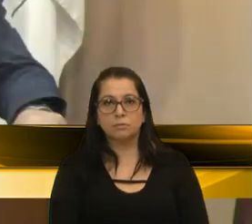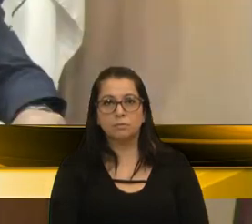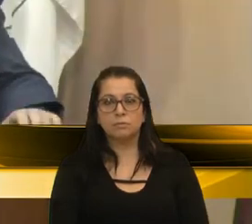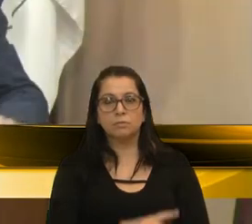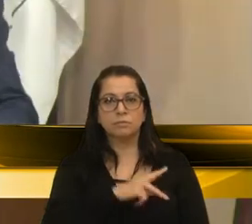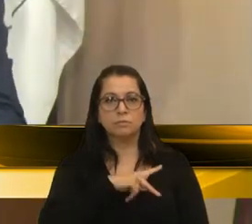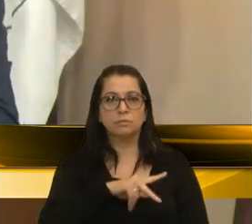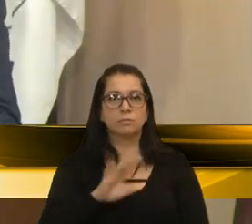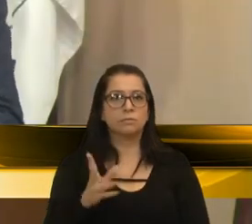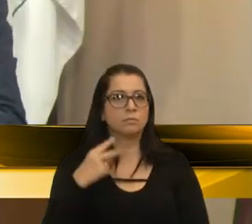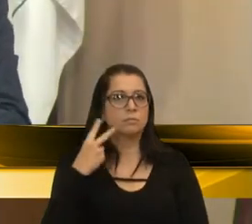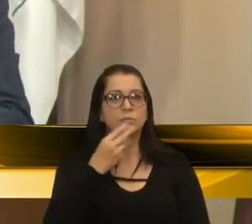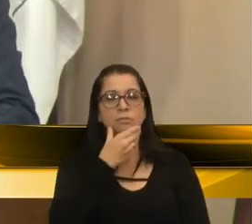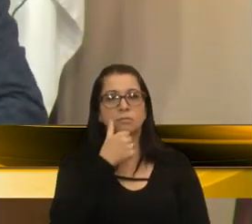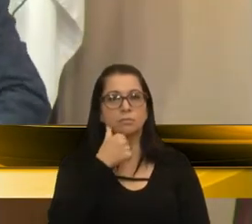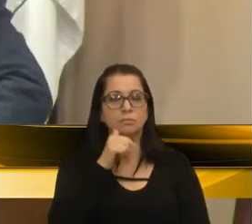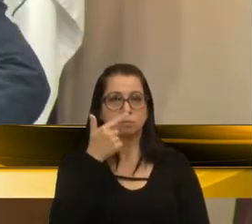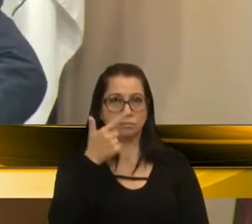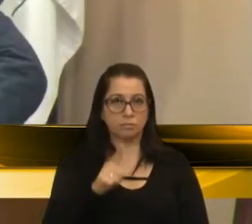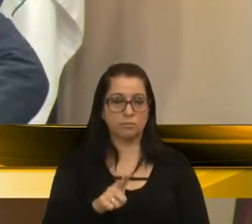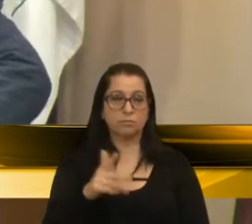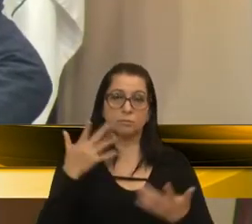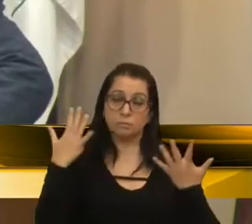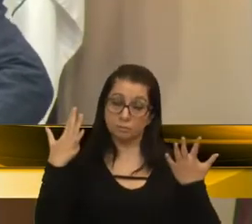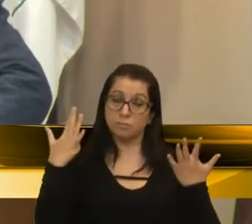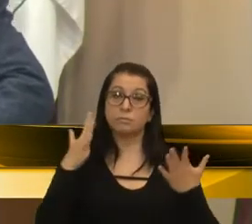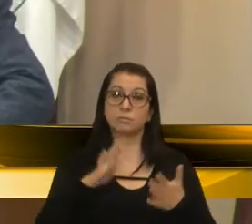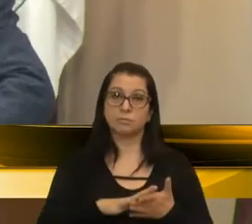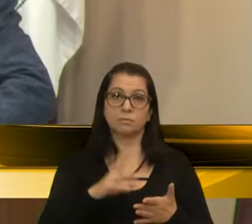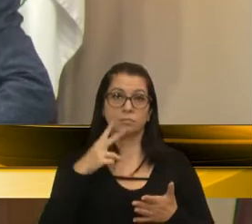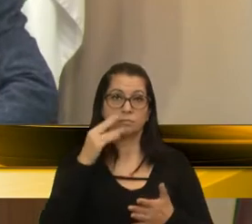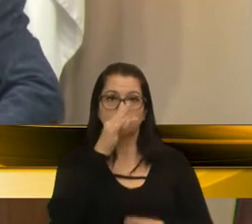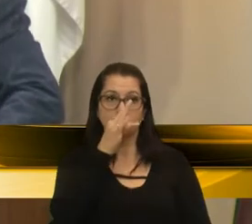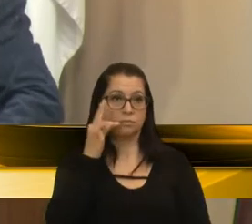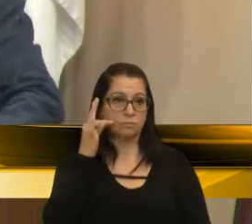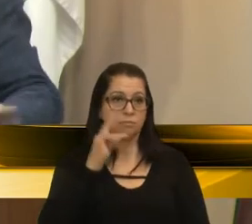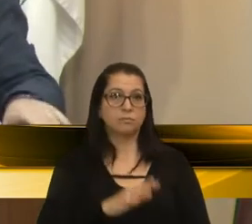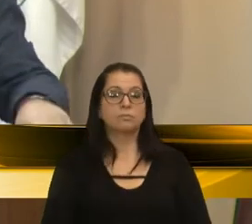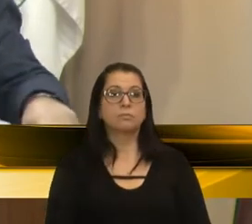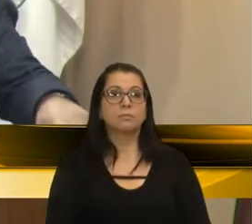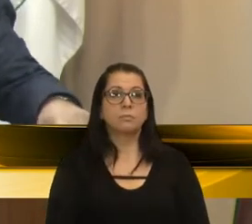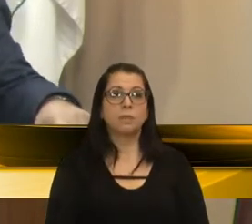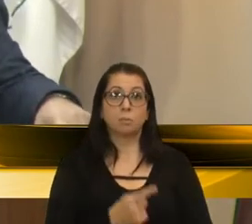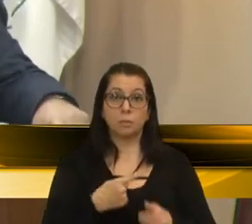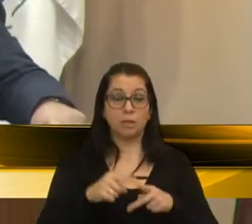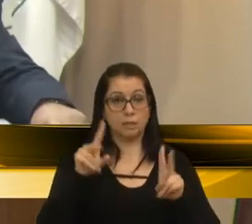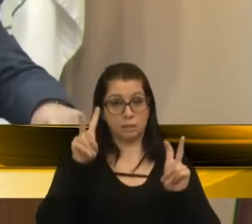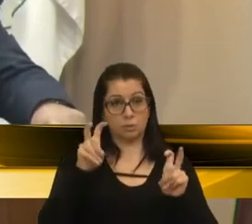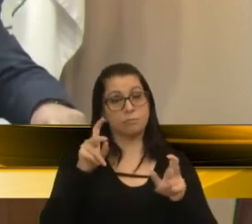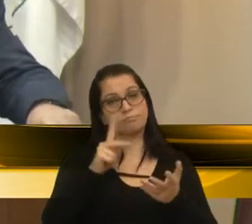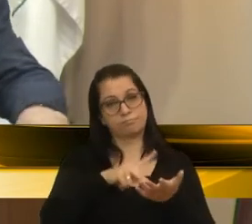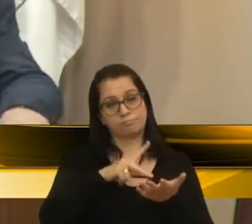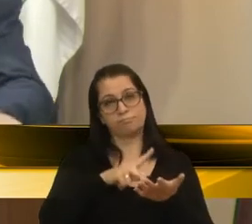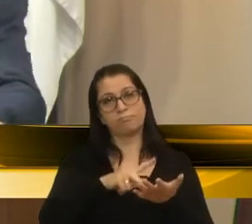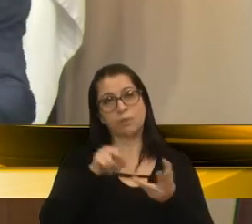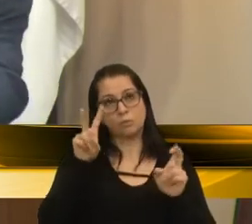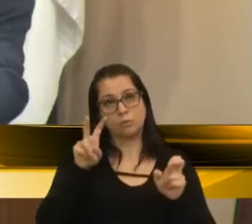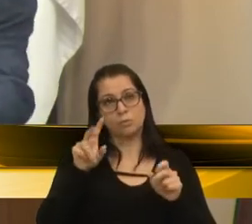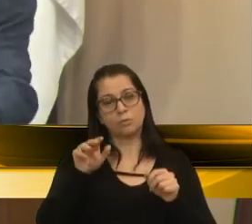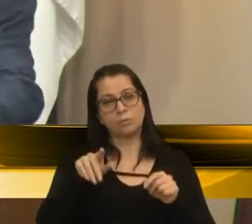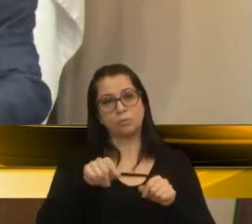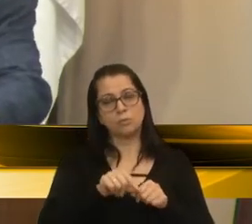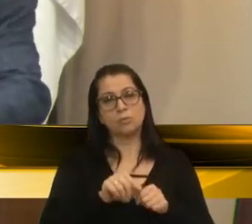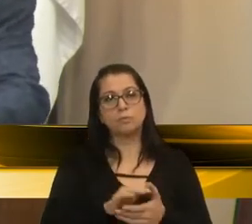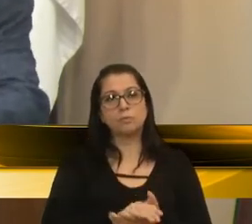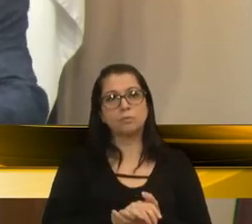Senhor presidente, senhoras e senhores vereadores, mais uma vez, parabéns à vereadora Tatiane, porque esse assunto, de fato, é um assunto que dialoga